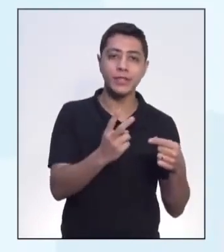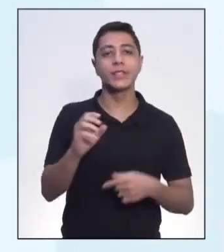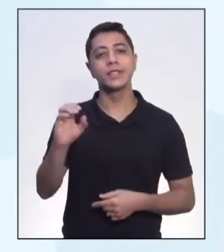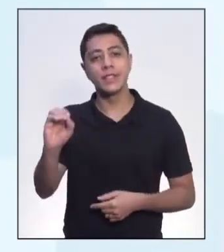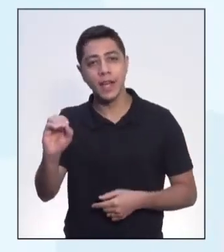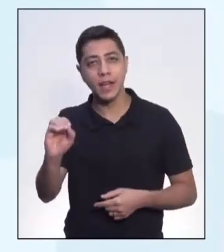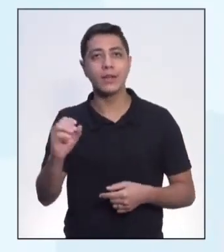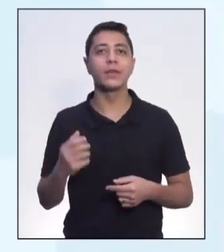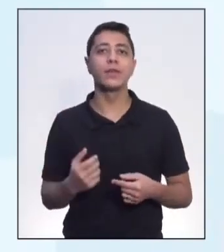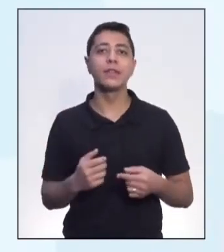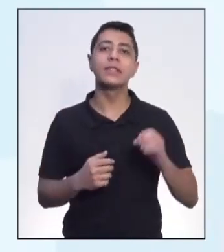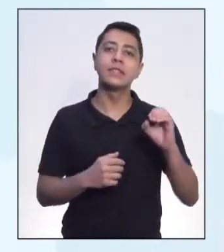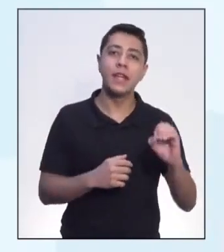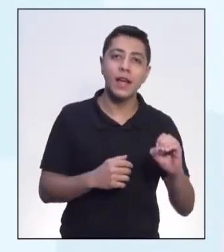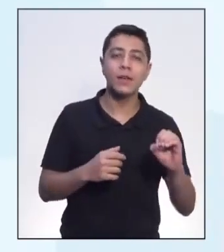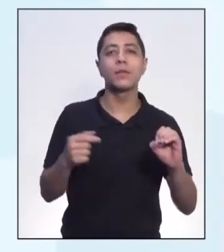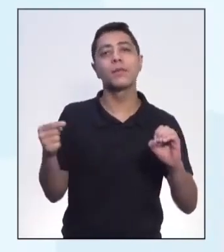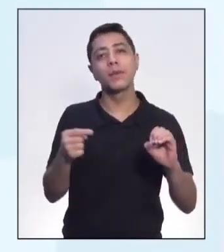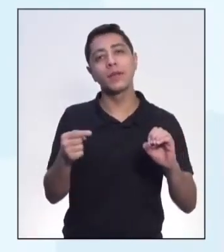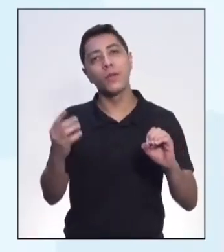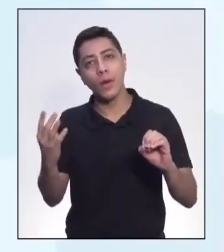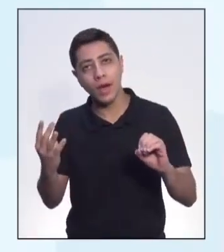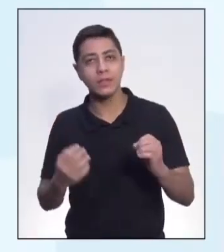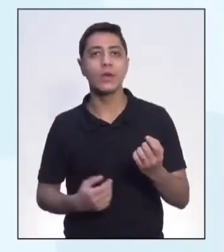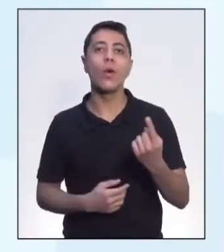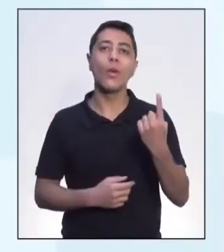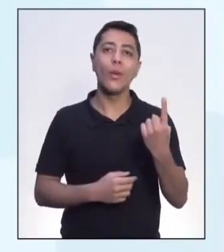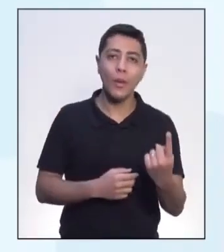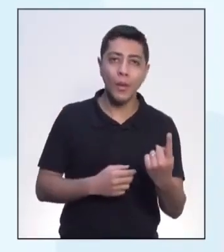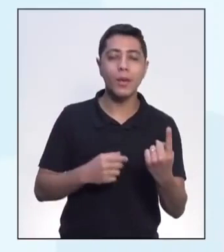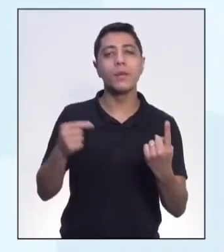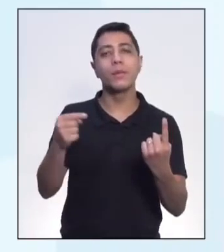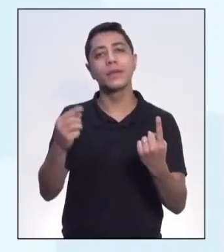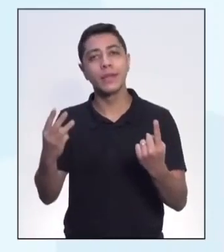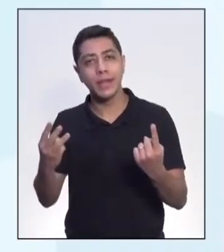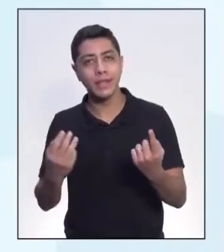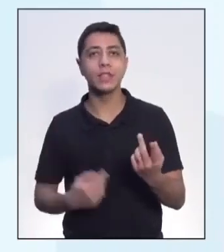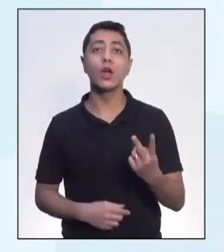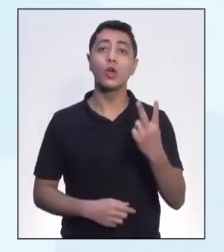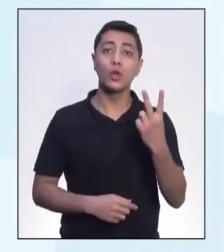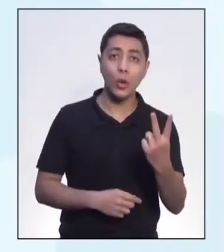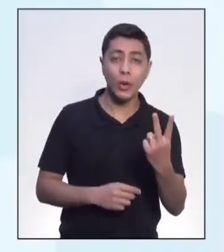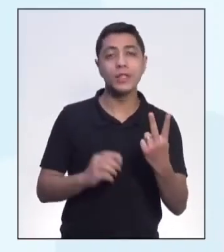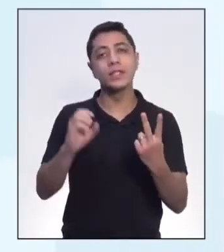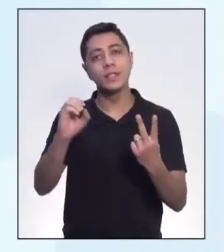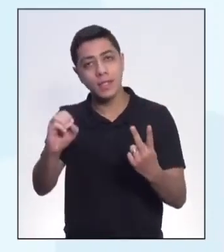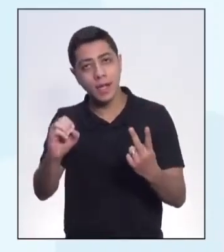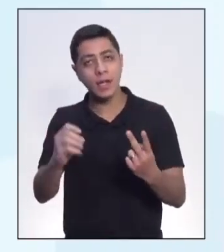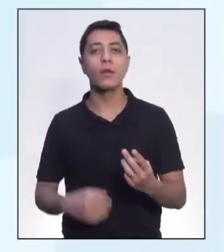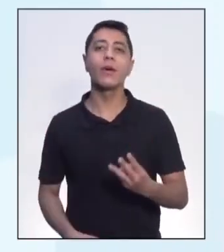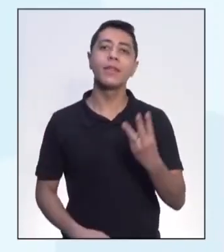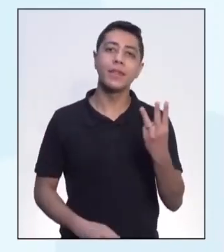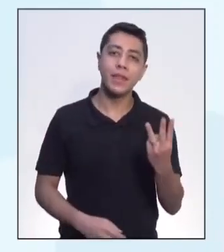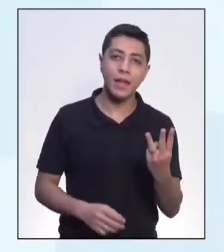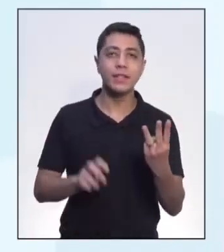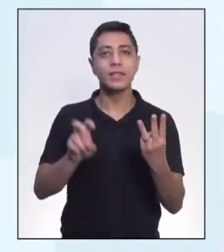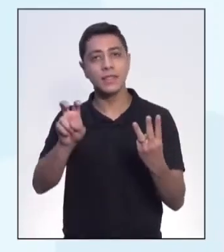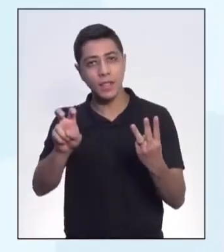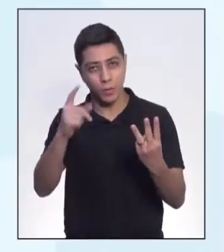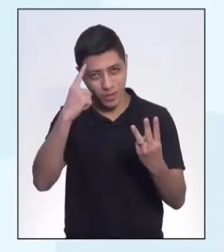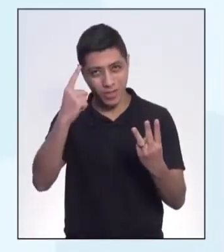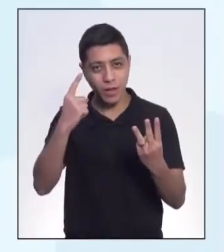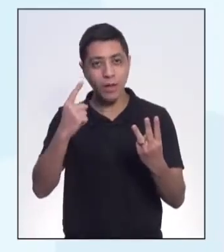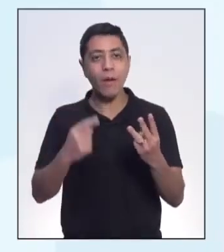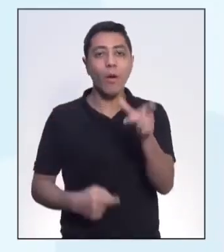menos 4, 1 com menos 3, 2 com 0 e 3 com 5, ou seja, a coluna que está em preto e a coluna que está